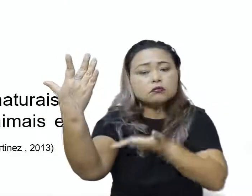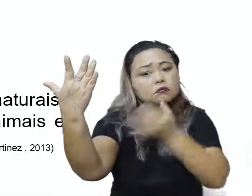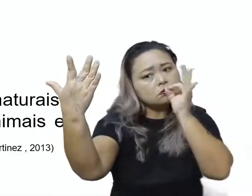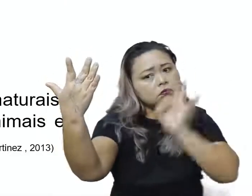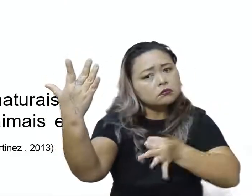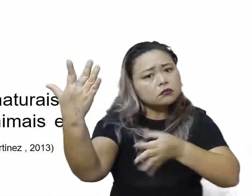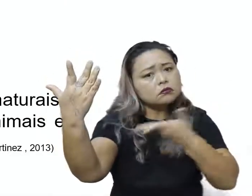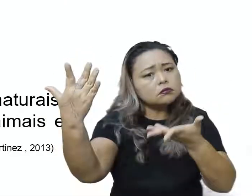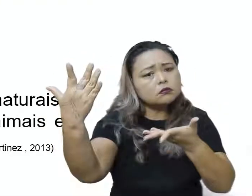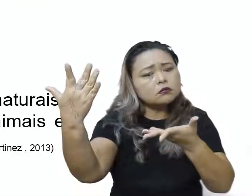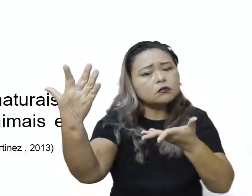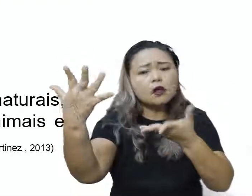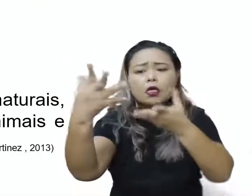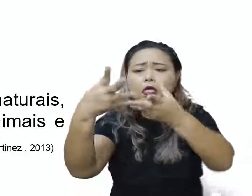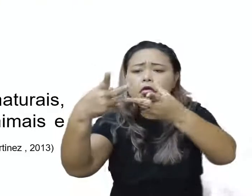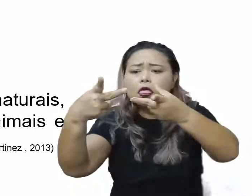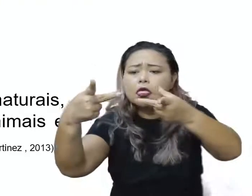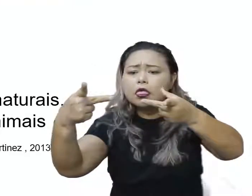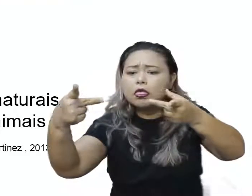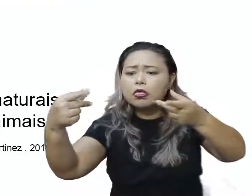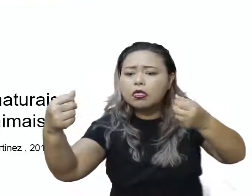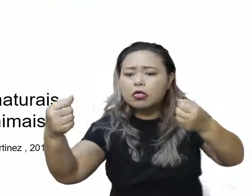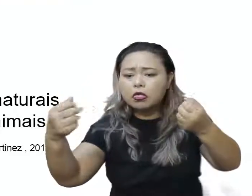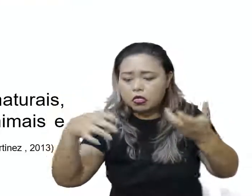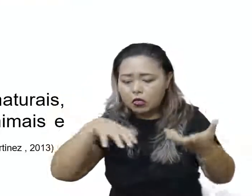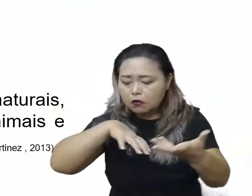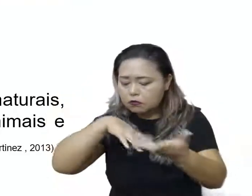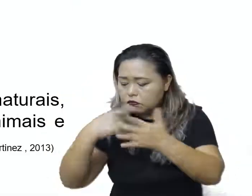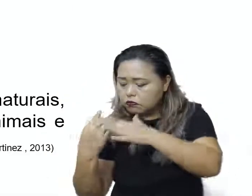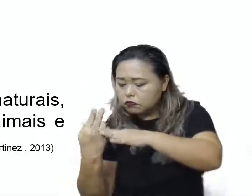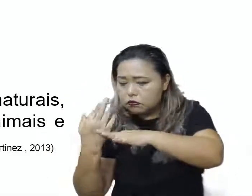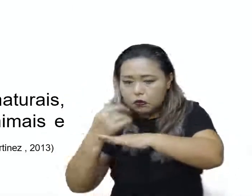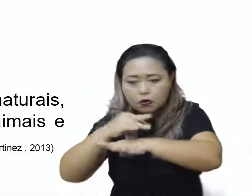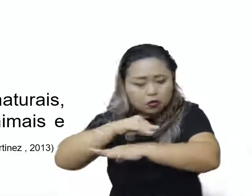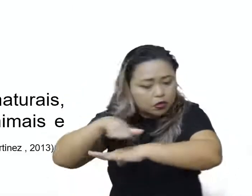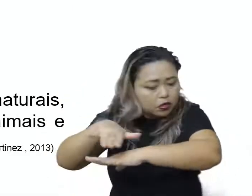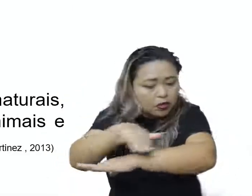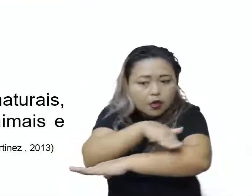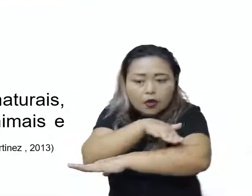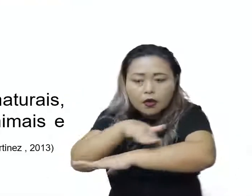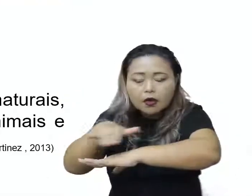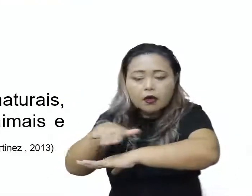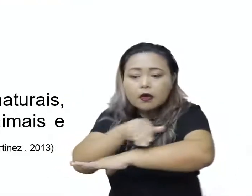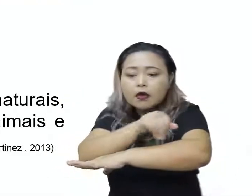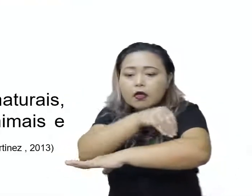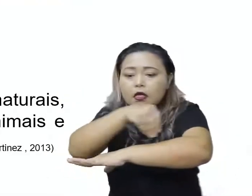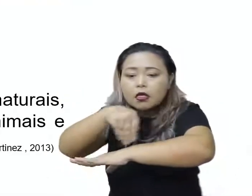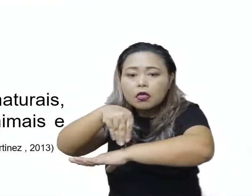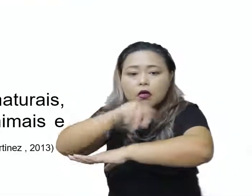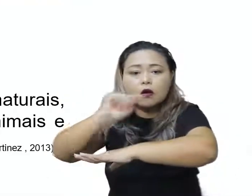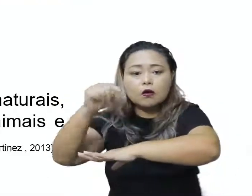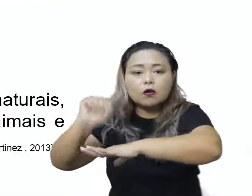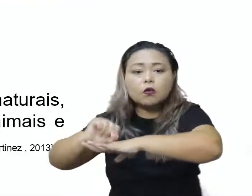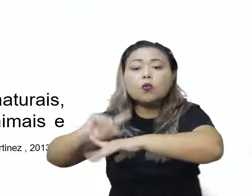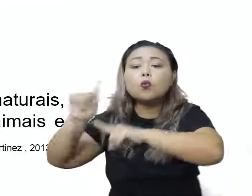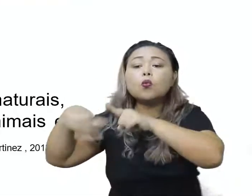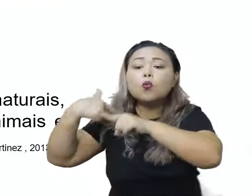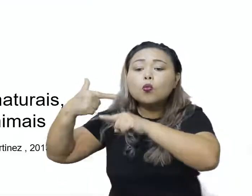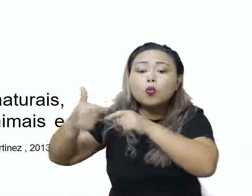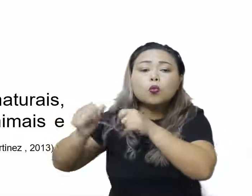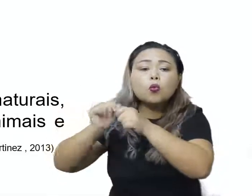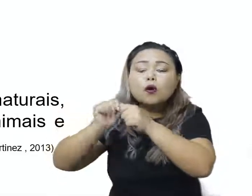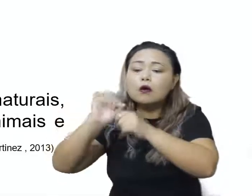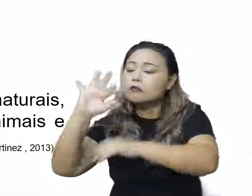Certo? Devastação indiscriminada dos ecossistemas terrestres. 2 pontos. Decorrente de quê? Do aumento